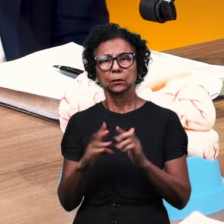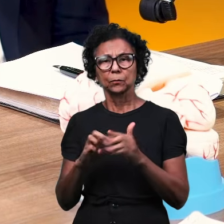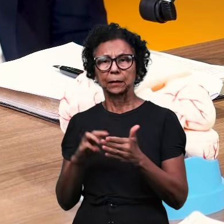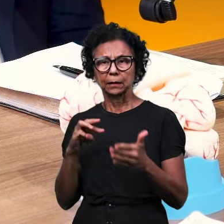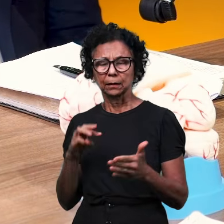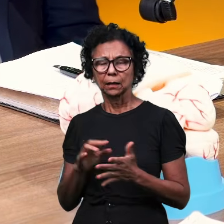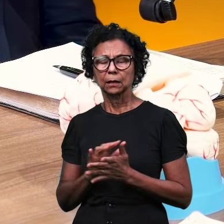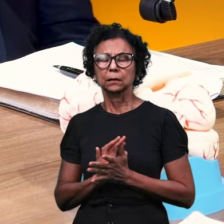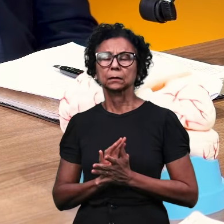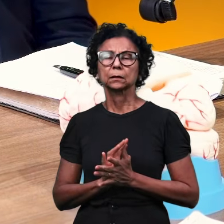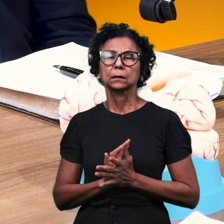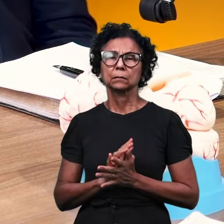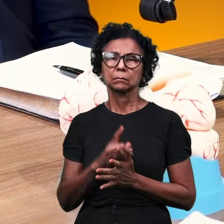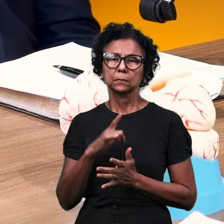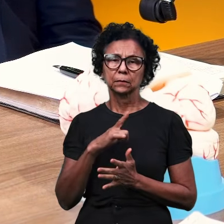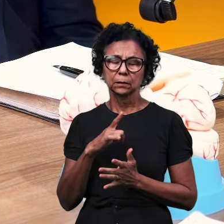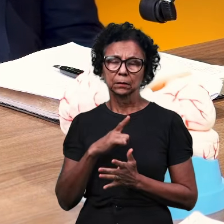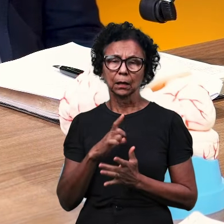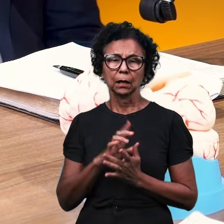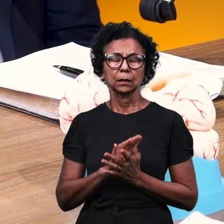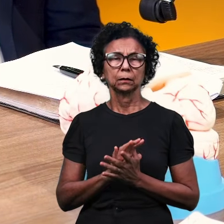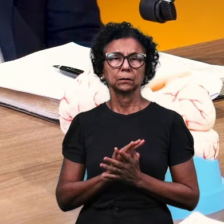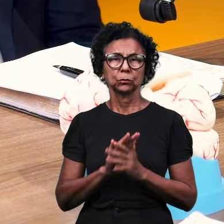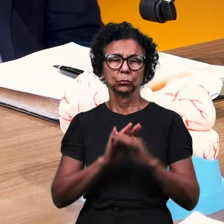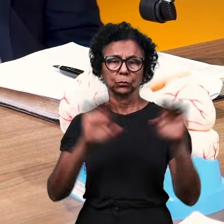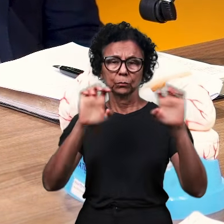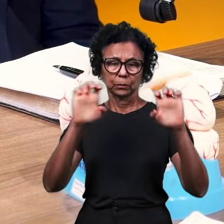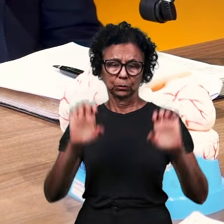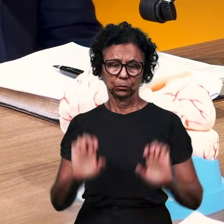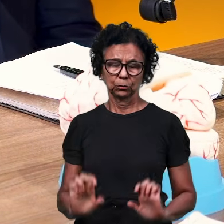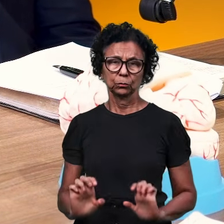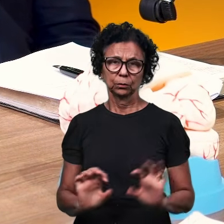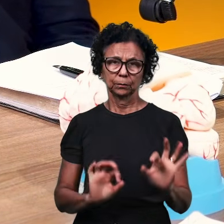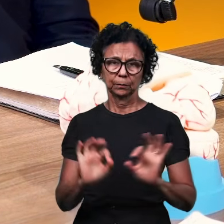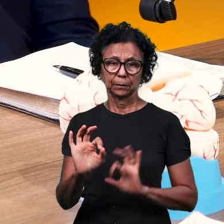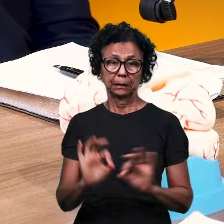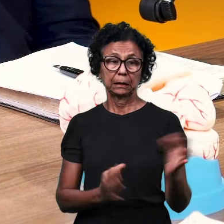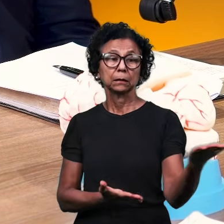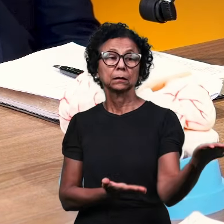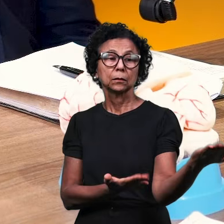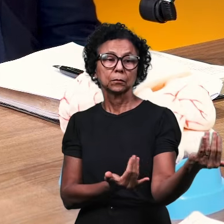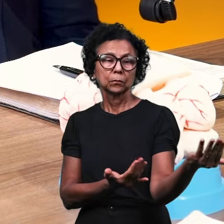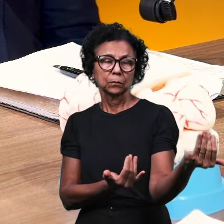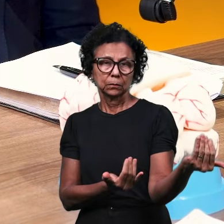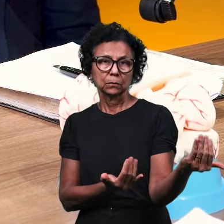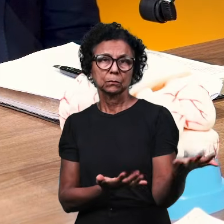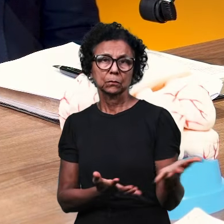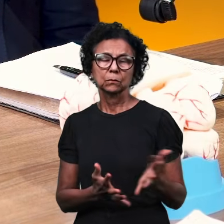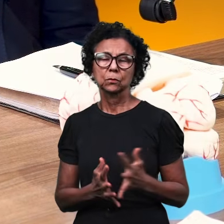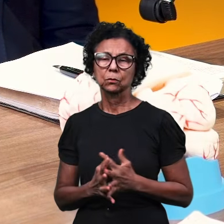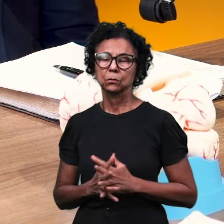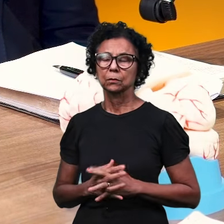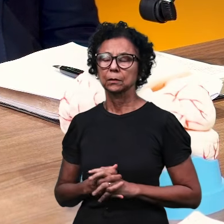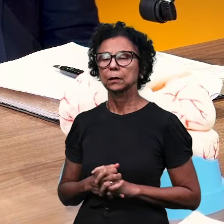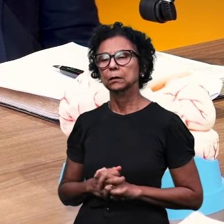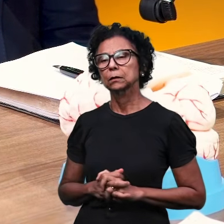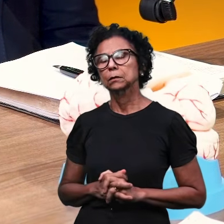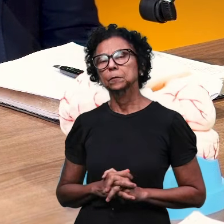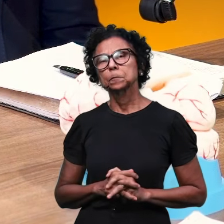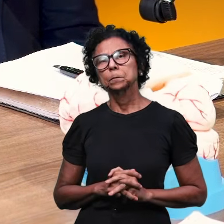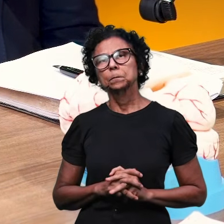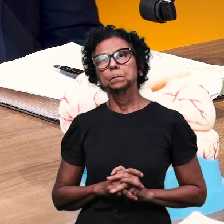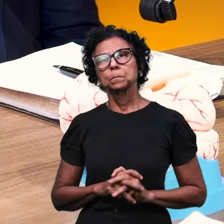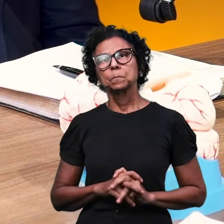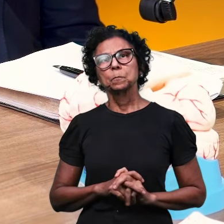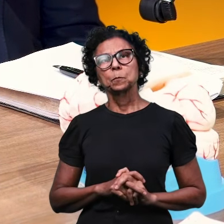jovem, né? Toda a programação fornecida, né, e disponibilizada pela Igreja